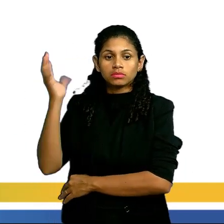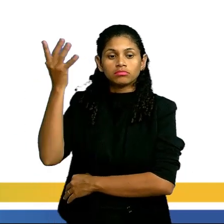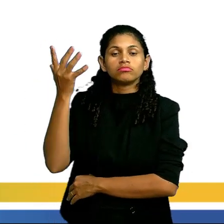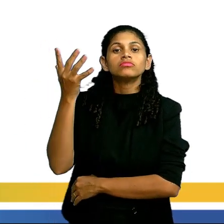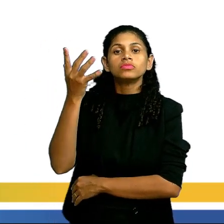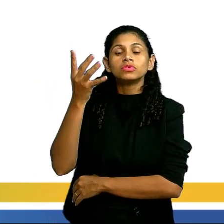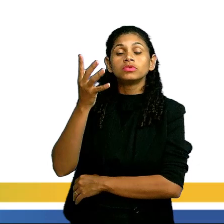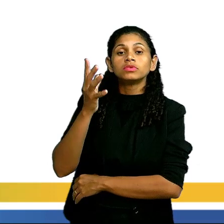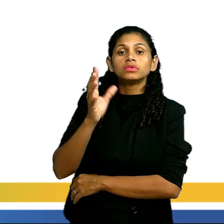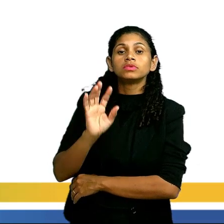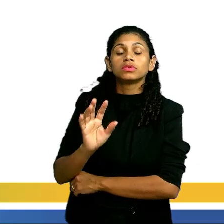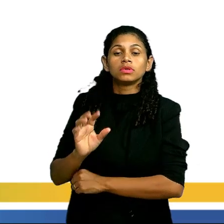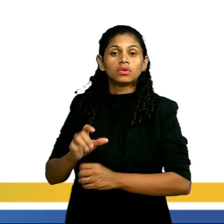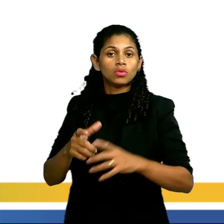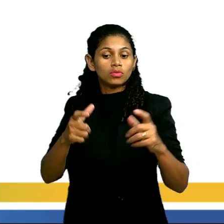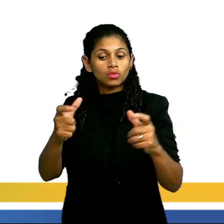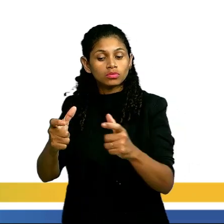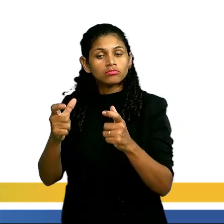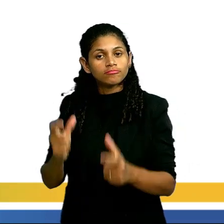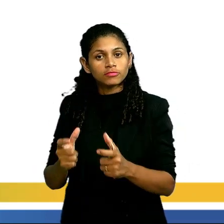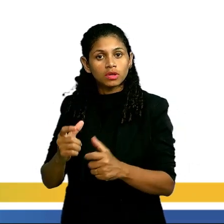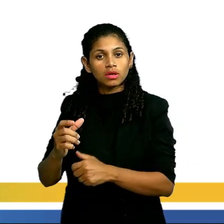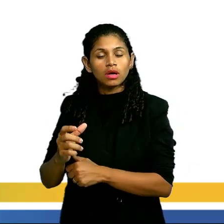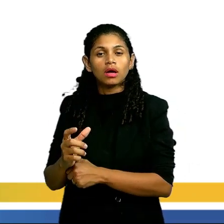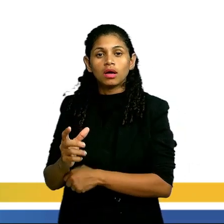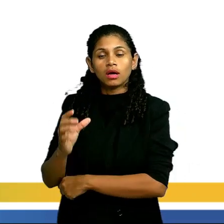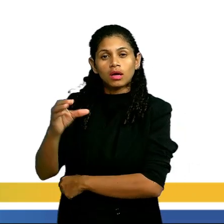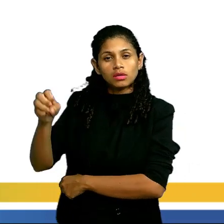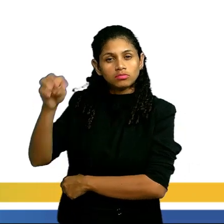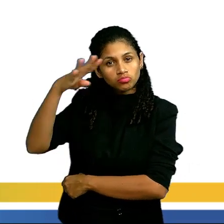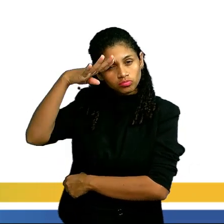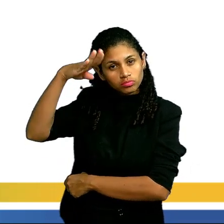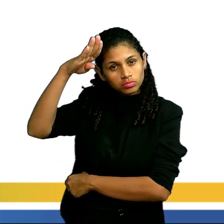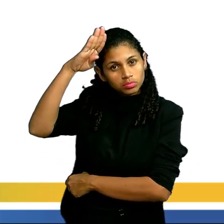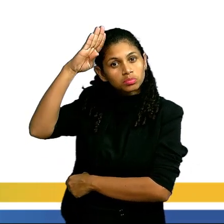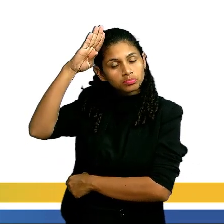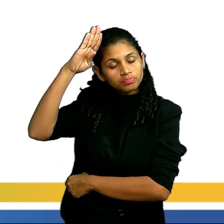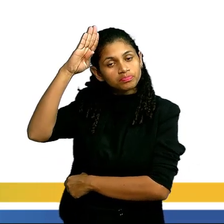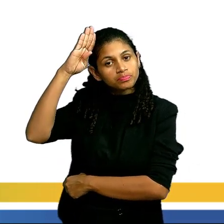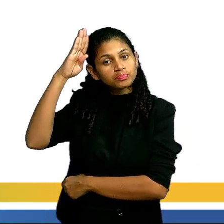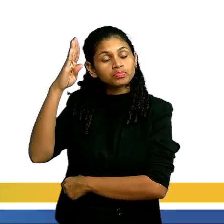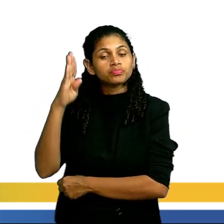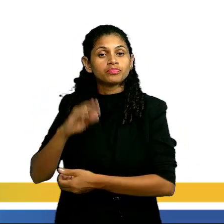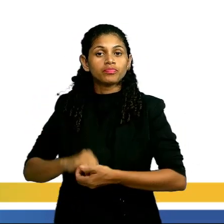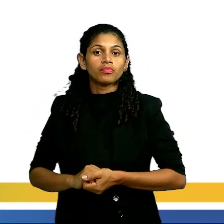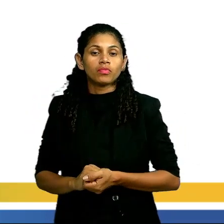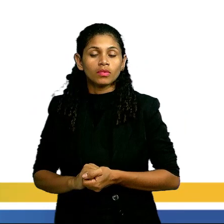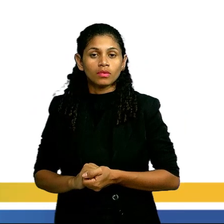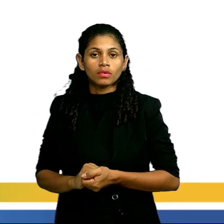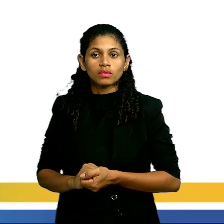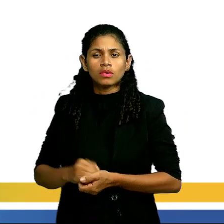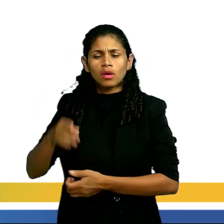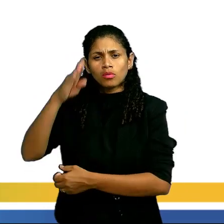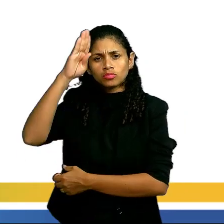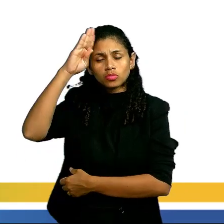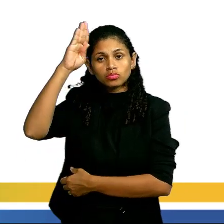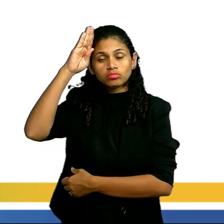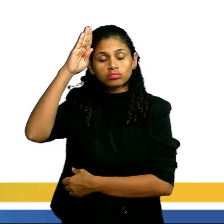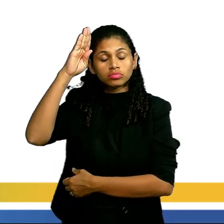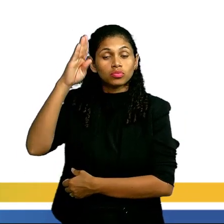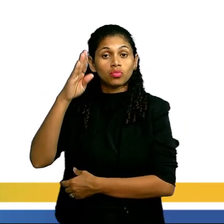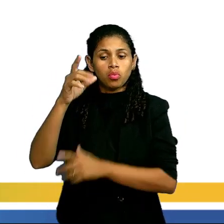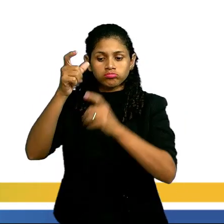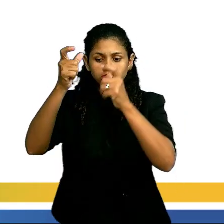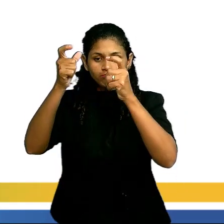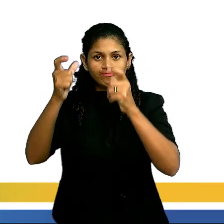de 1962, né? E foi um episódio em que Cuba se tornou uma base